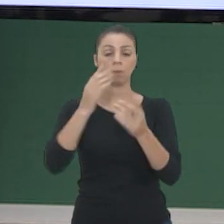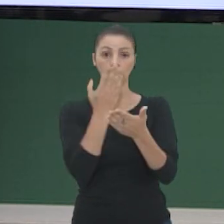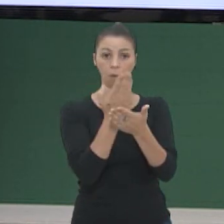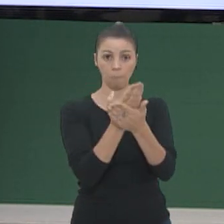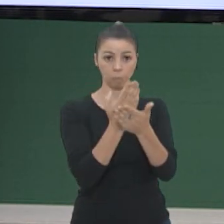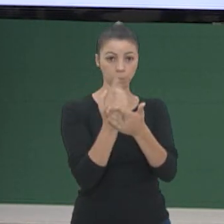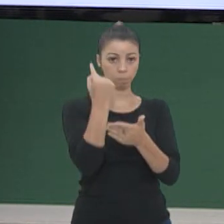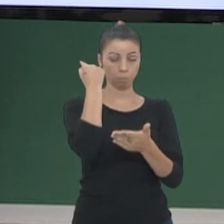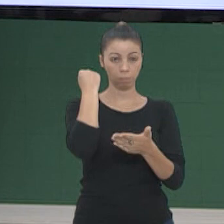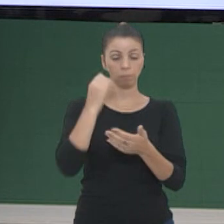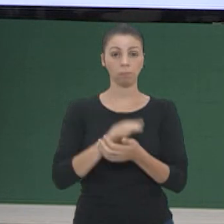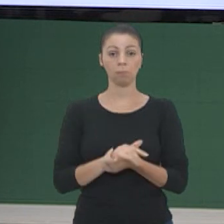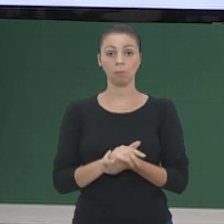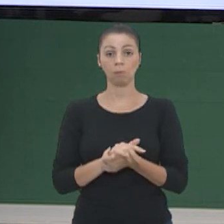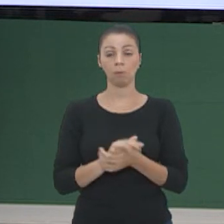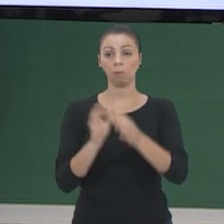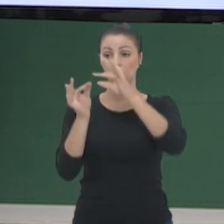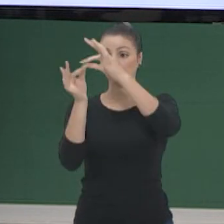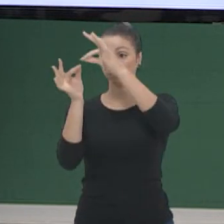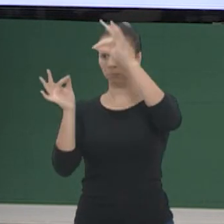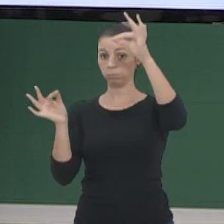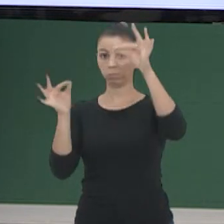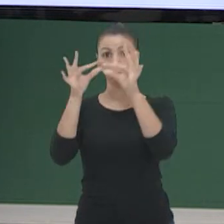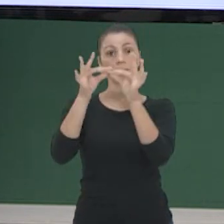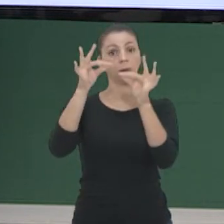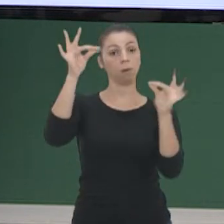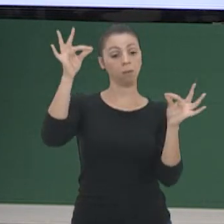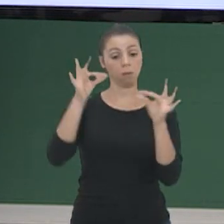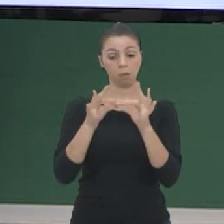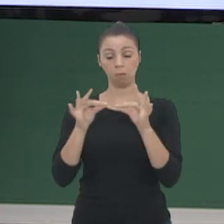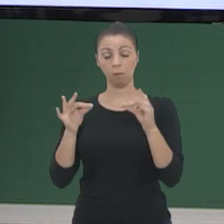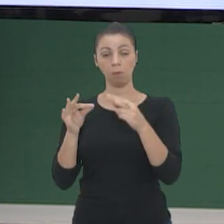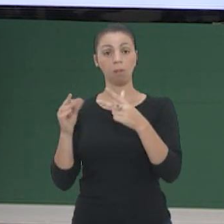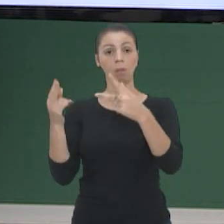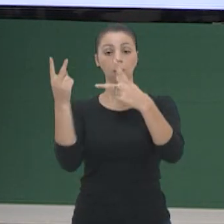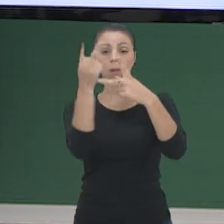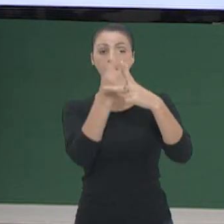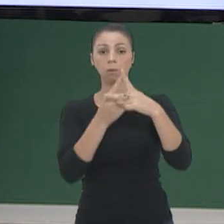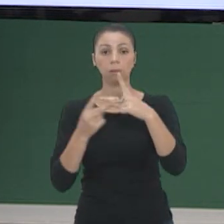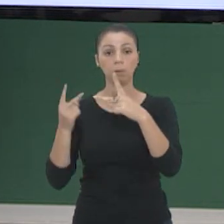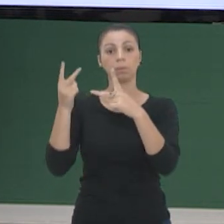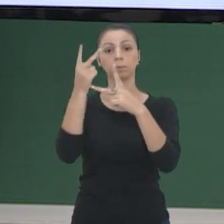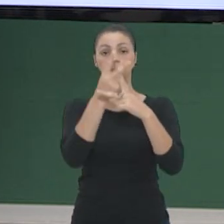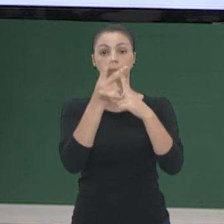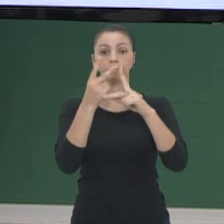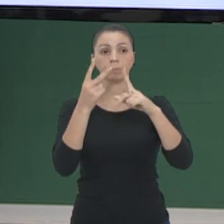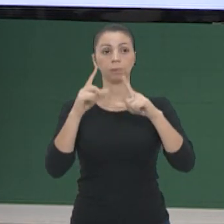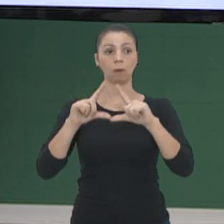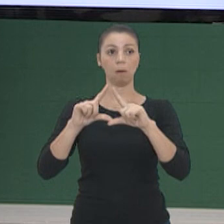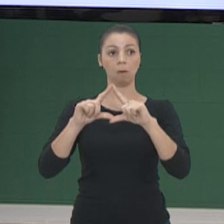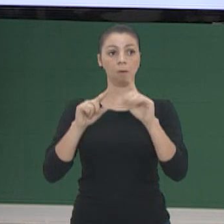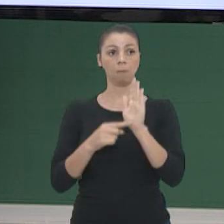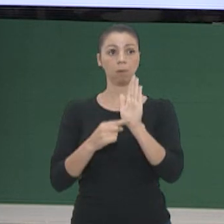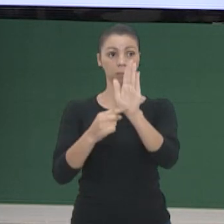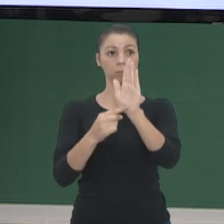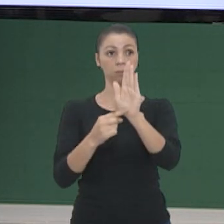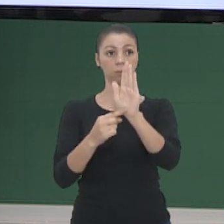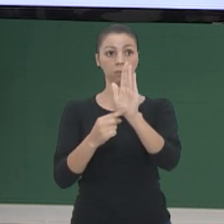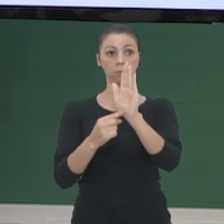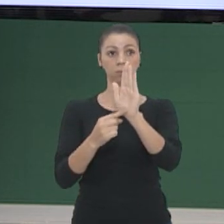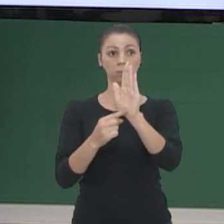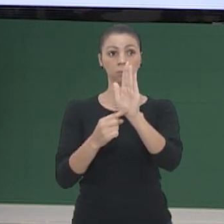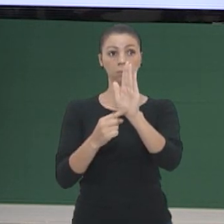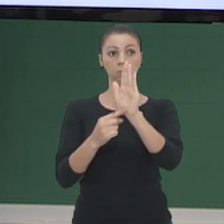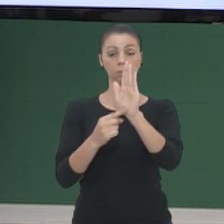triângulos quanto aos seus lados, quanto à medida dos seus lados. Daí eu mostrei para vocês o triângulo